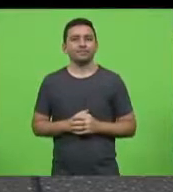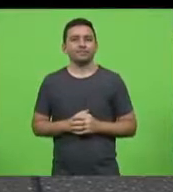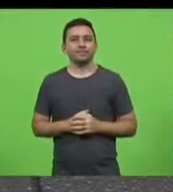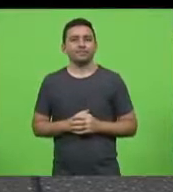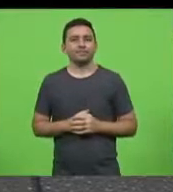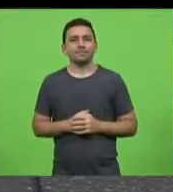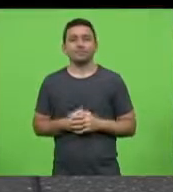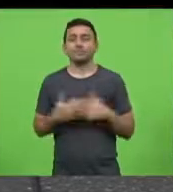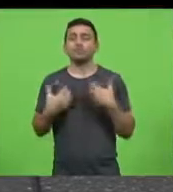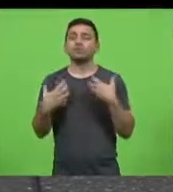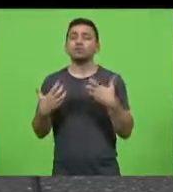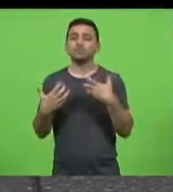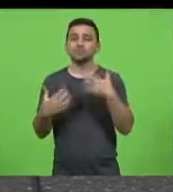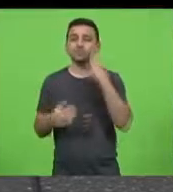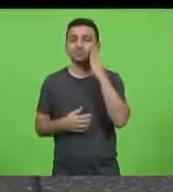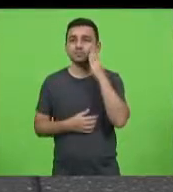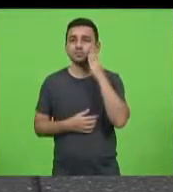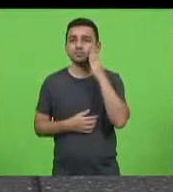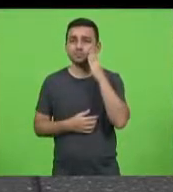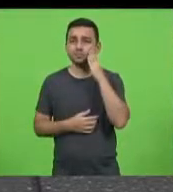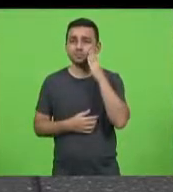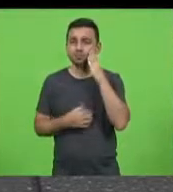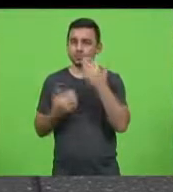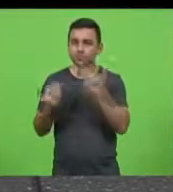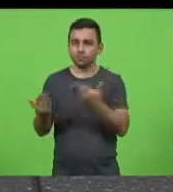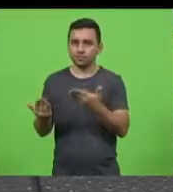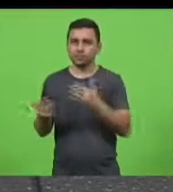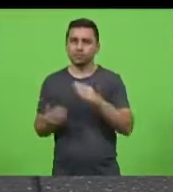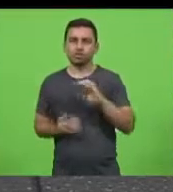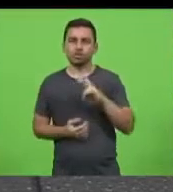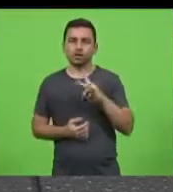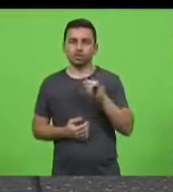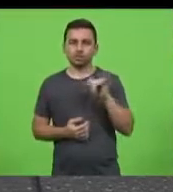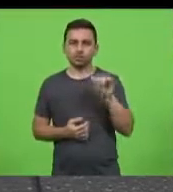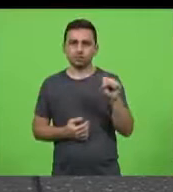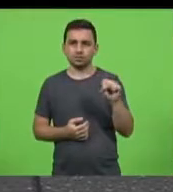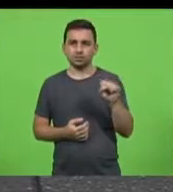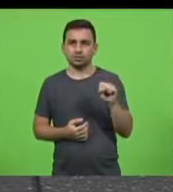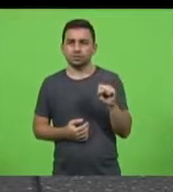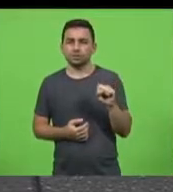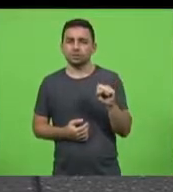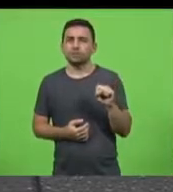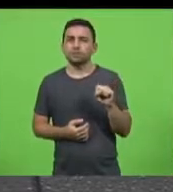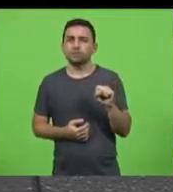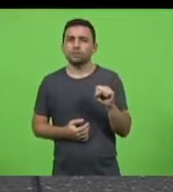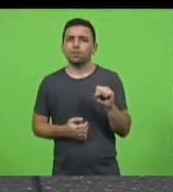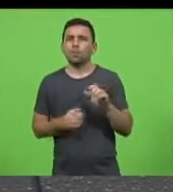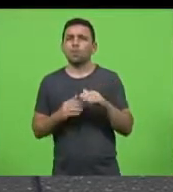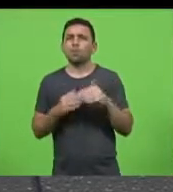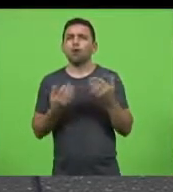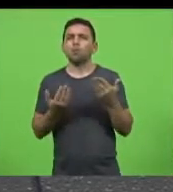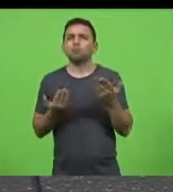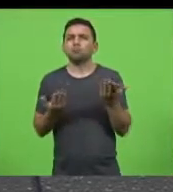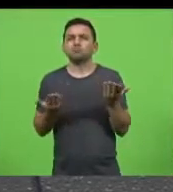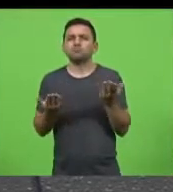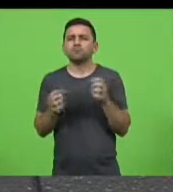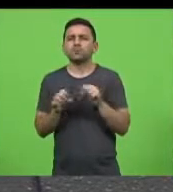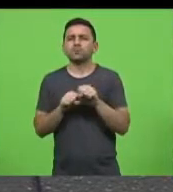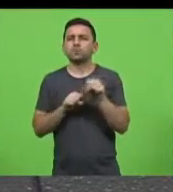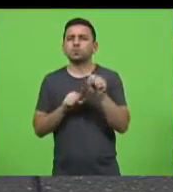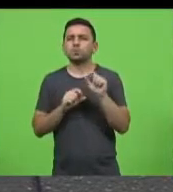Eu gostaria, Coronel Charles, já concluindo, qual é o diploma